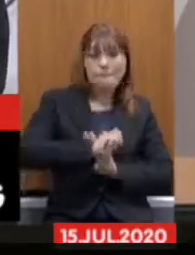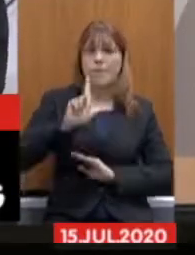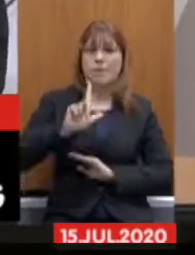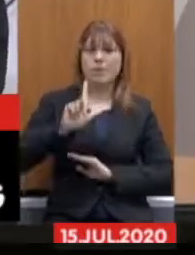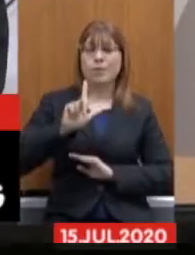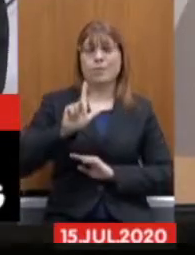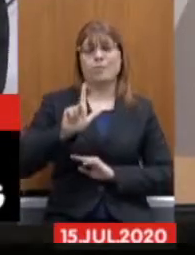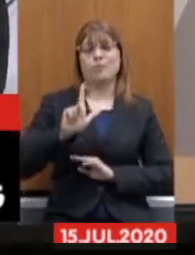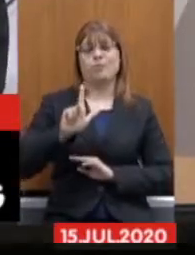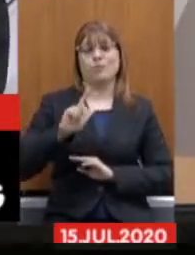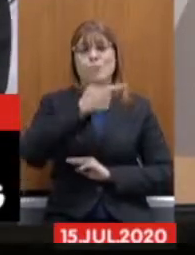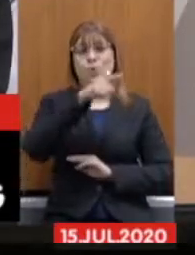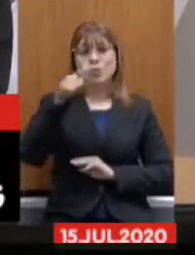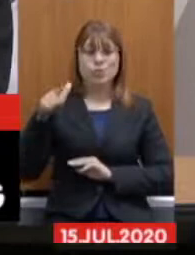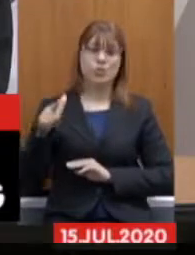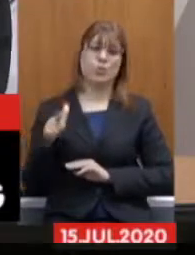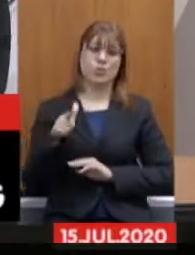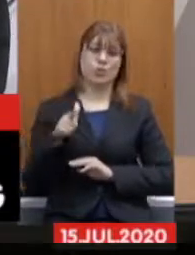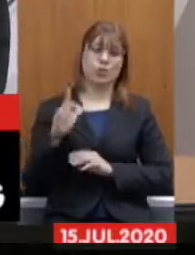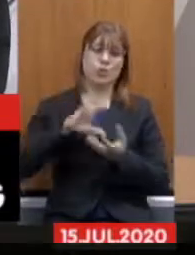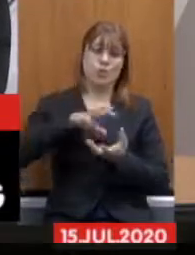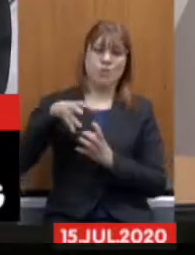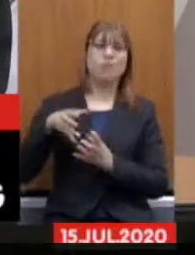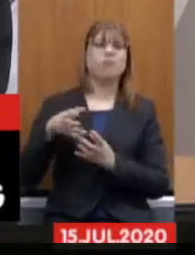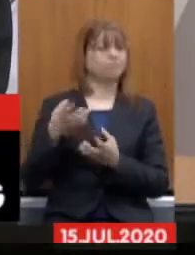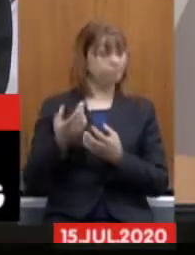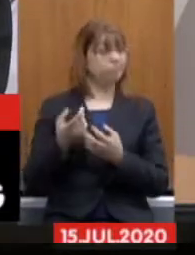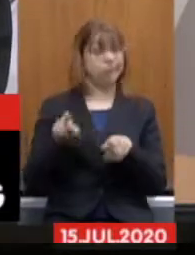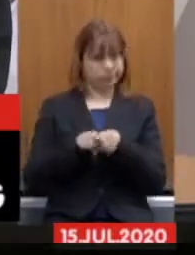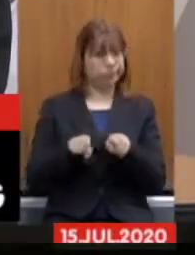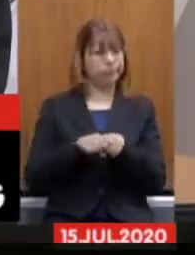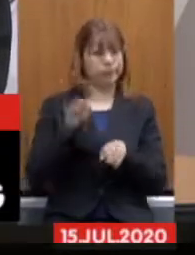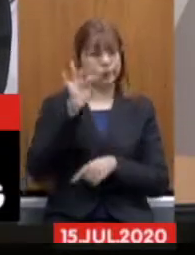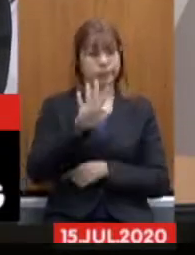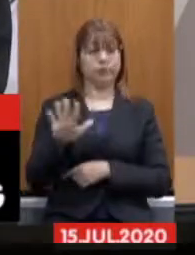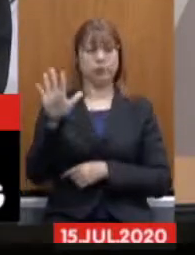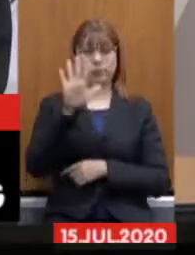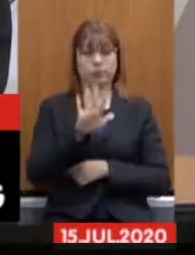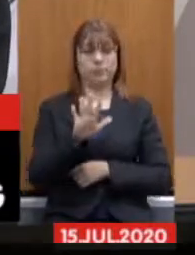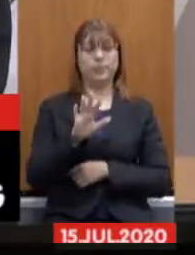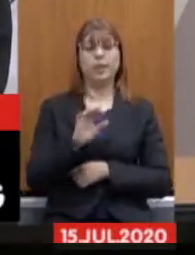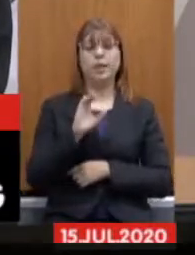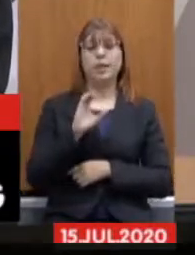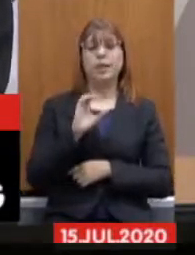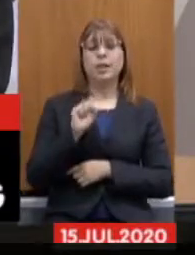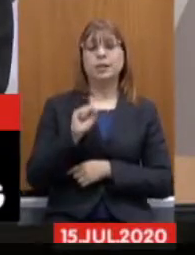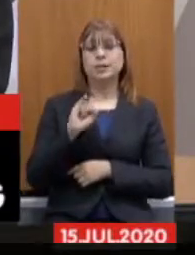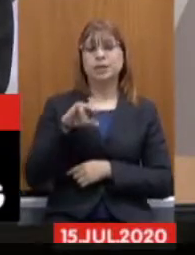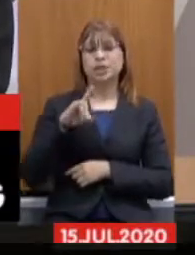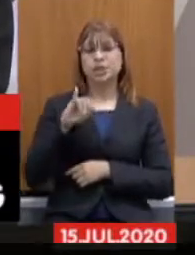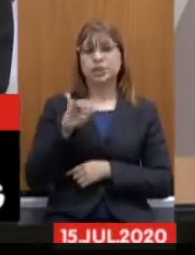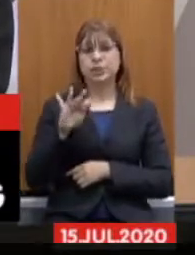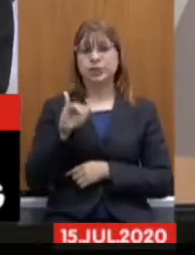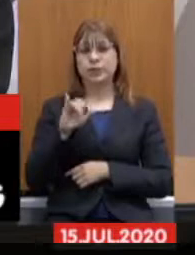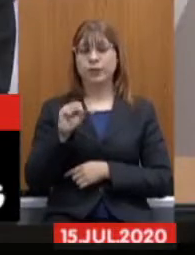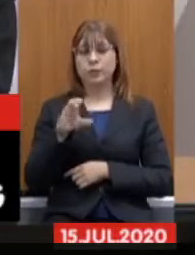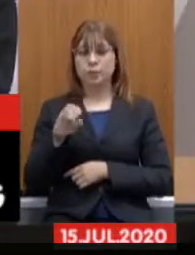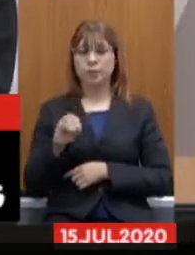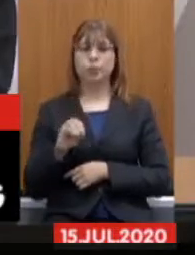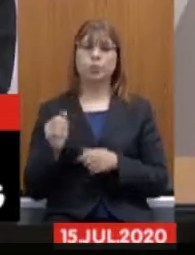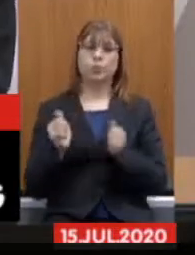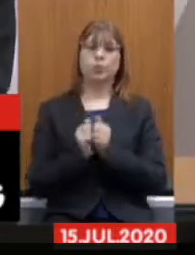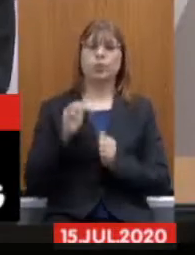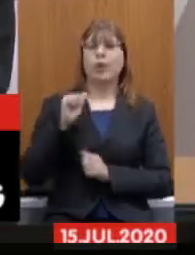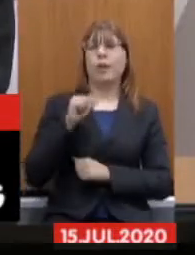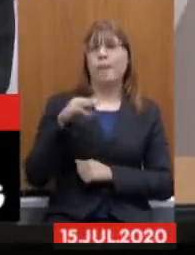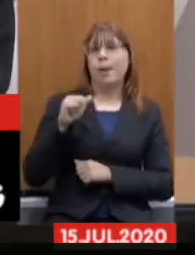todos os dentes que fizeram é forma até agora mesmo governo federal o sindifisco participa do foncatti junto com